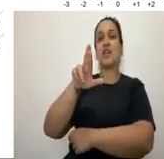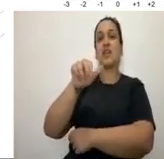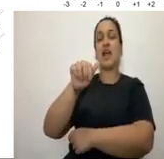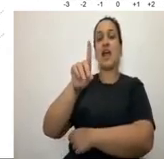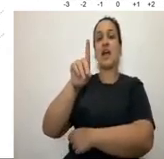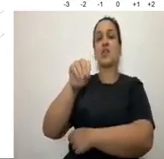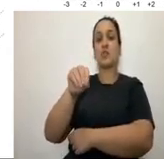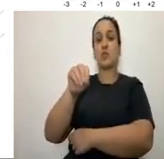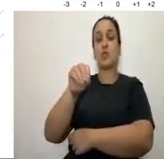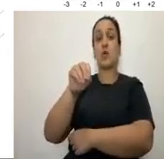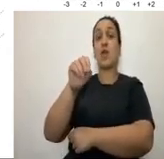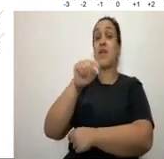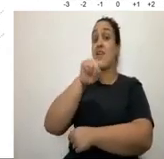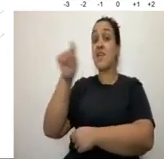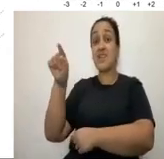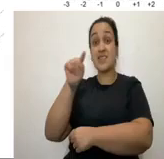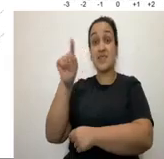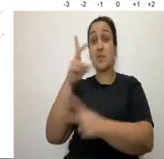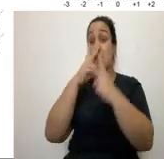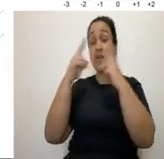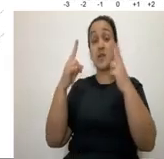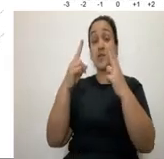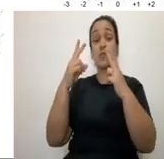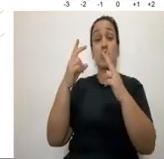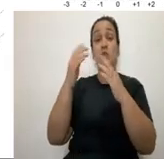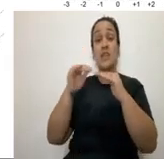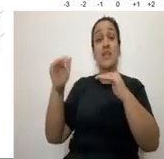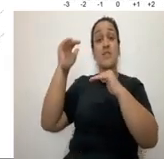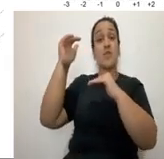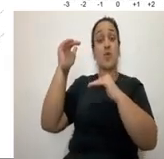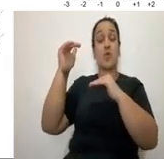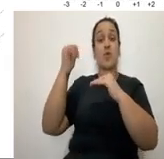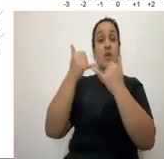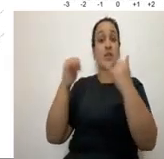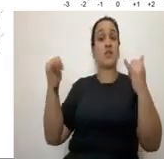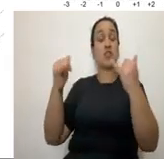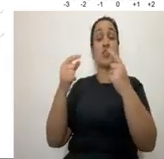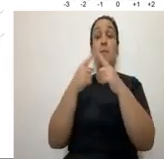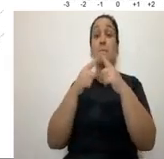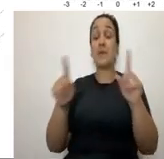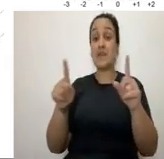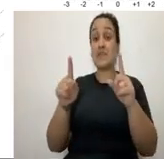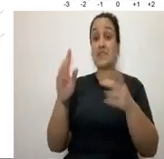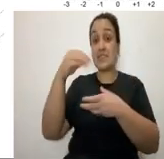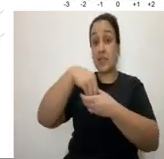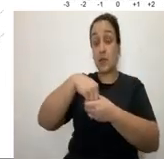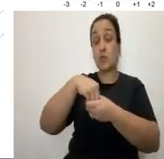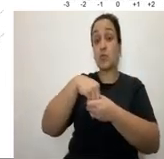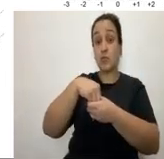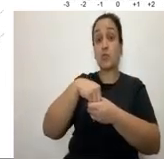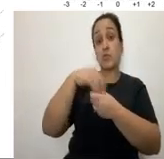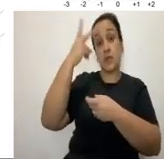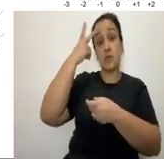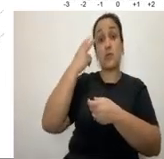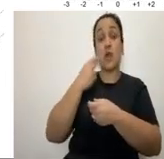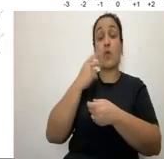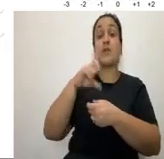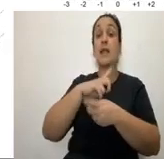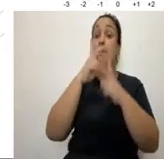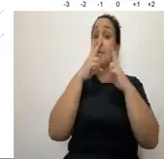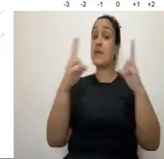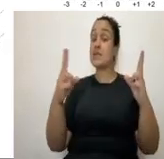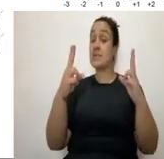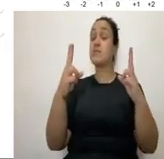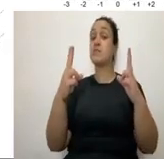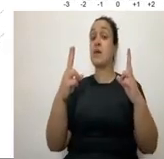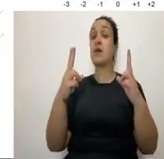Que eles têm a mesma energia, ó. Eles estão ao mesmo nível de energia, os 5. Só que como na natureza